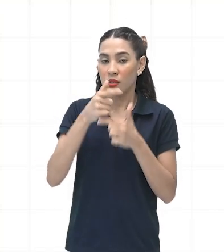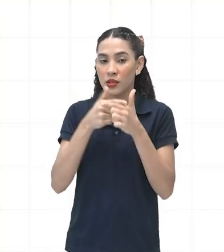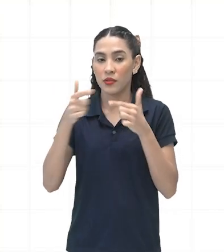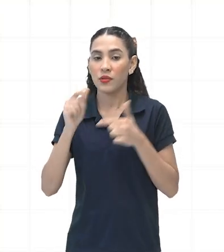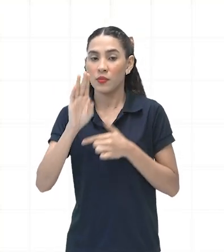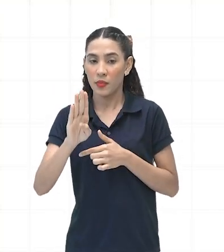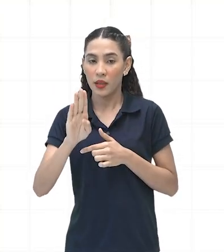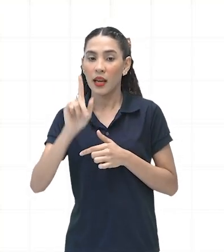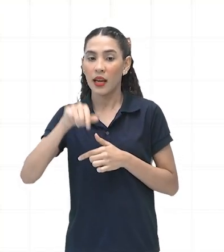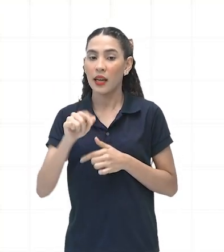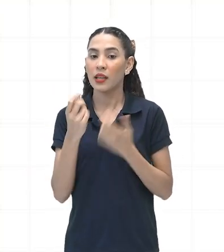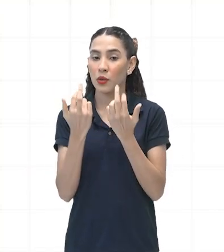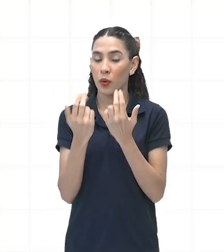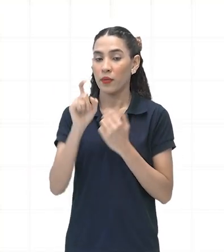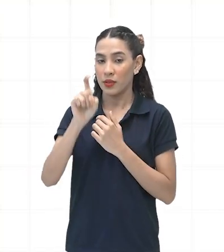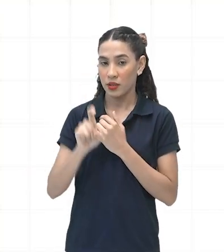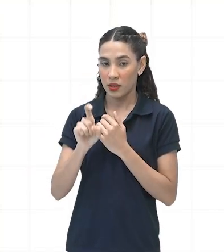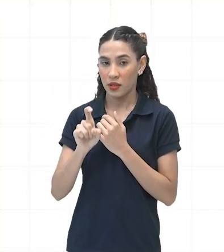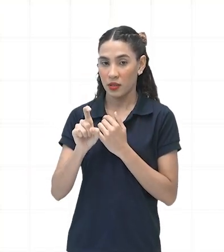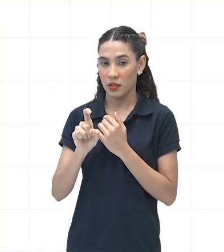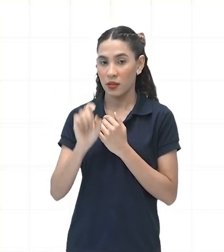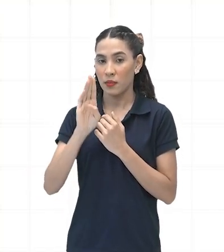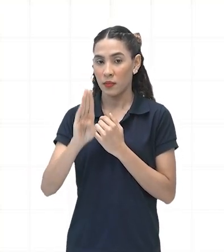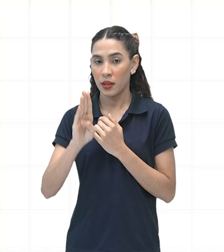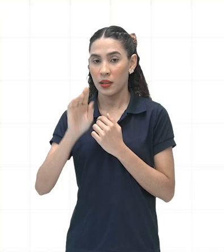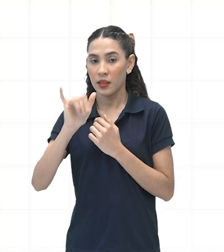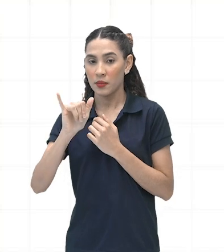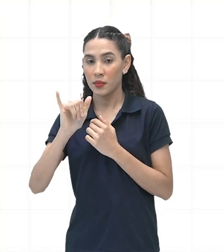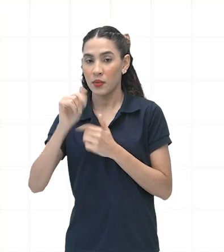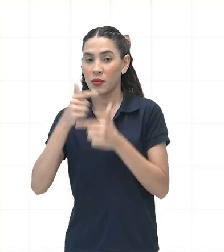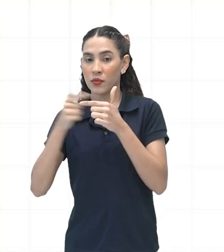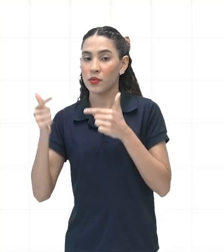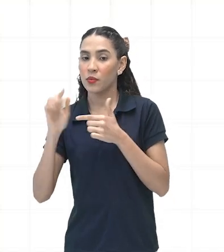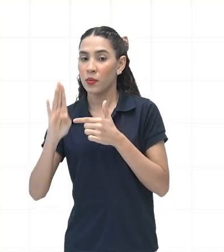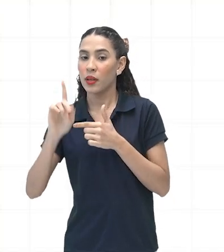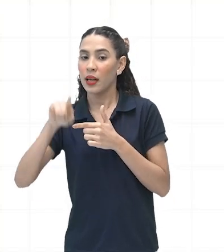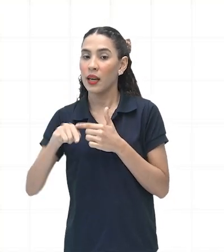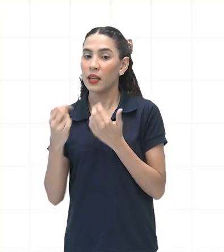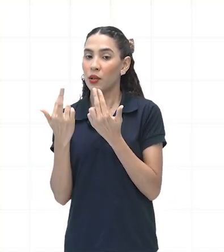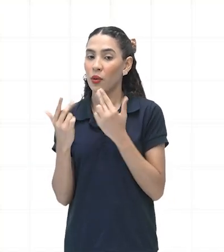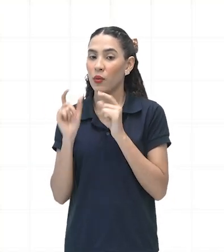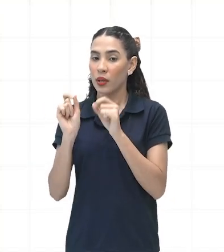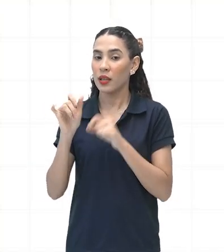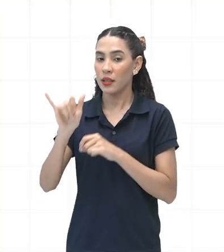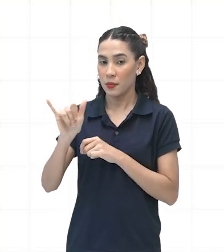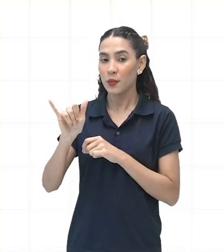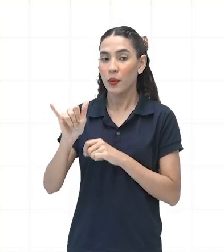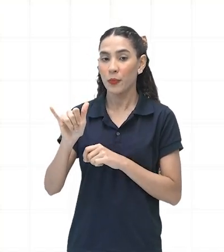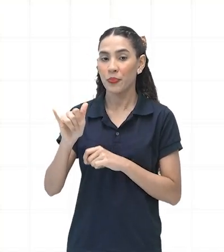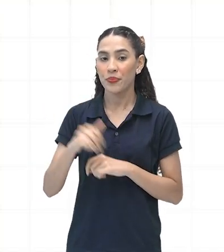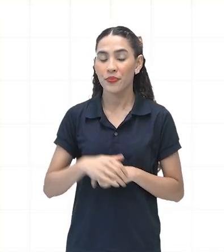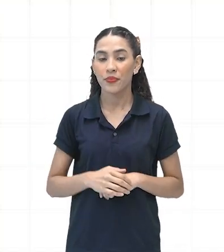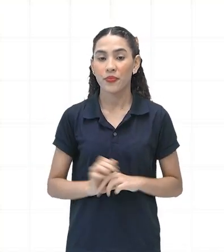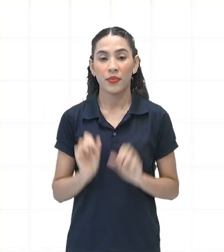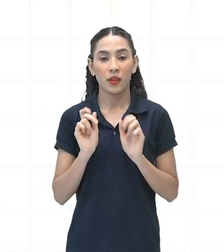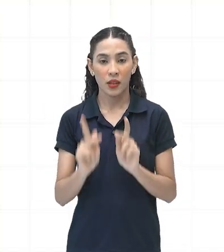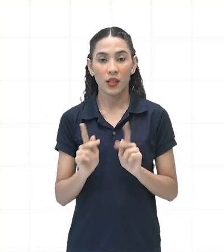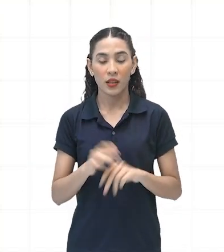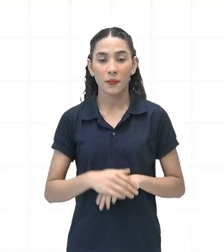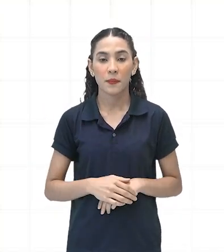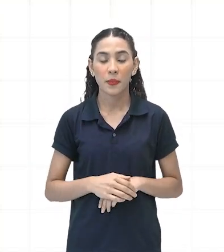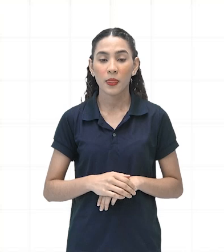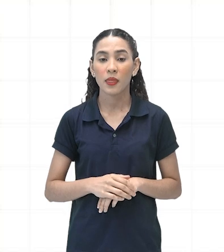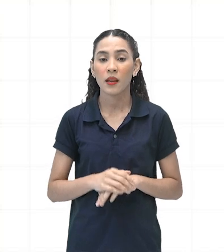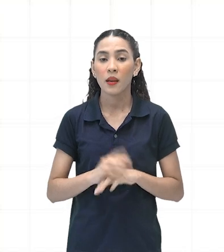ficar exatamente X. BY por B, vai ficar exatamente Y. Muito bem.